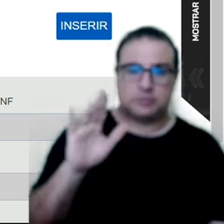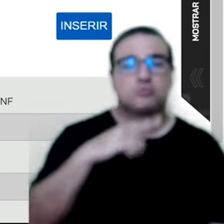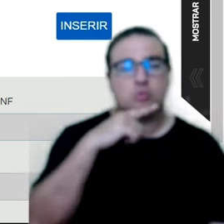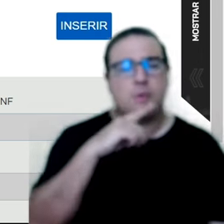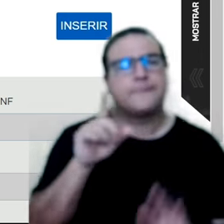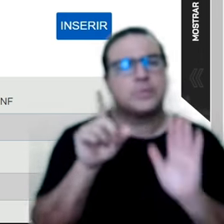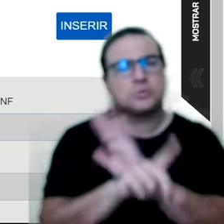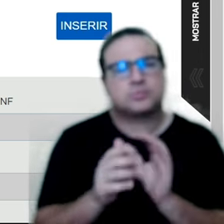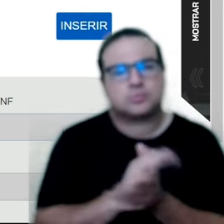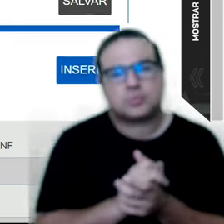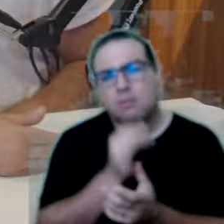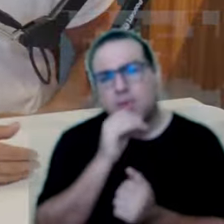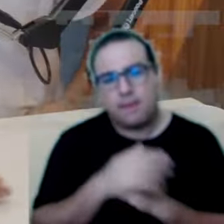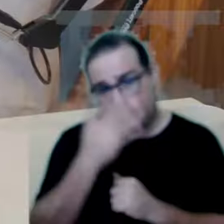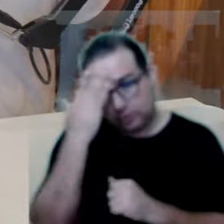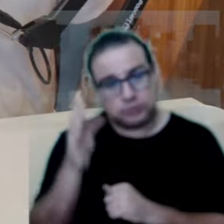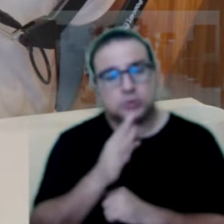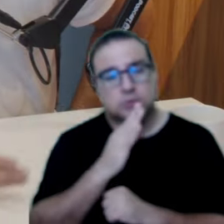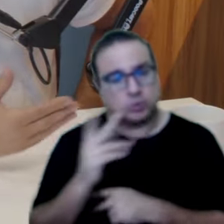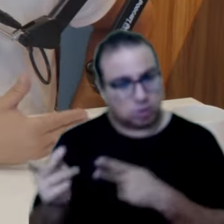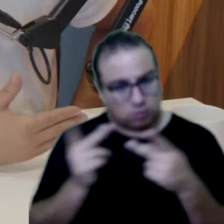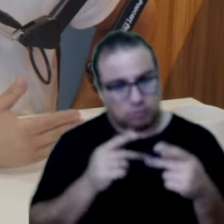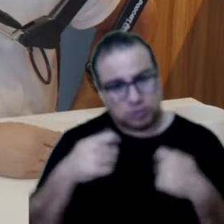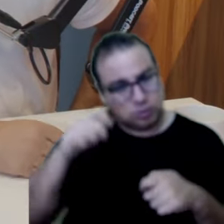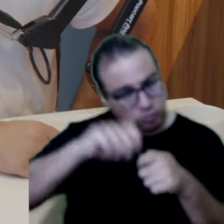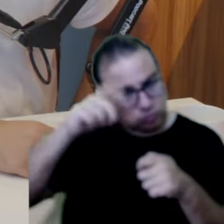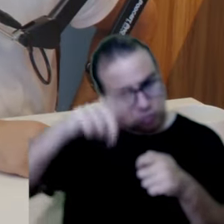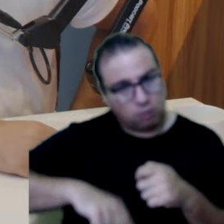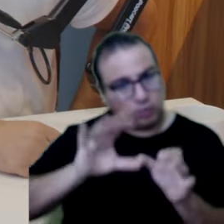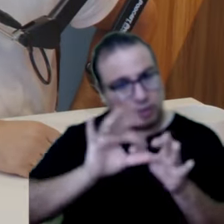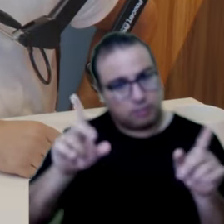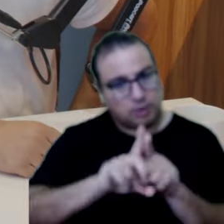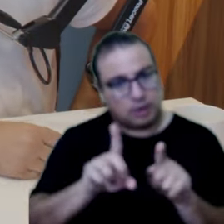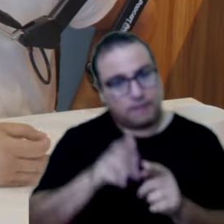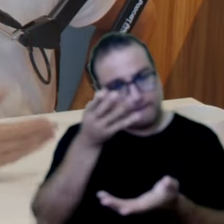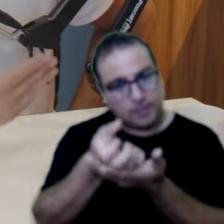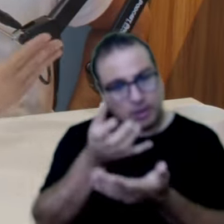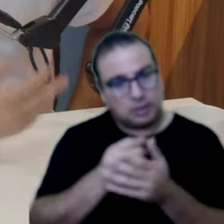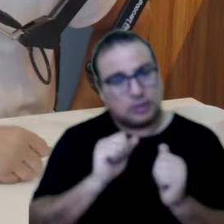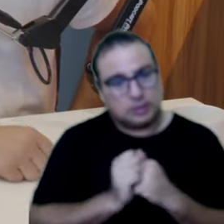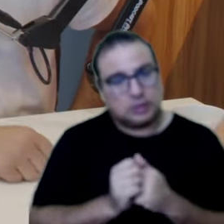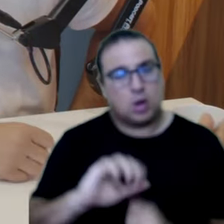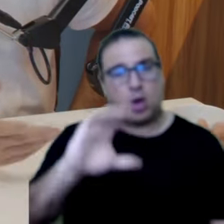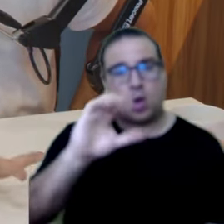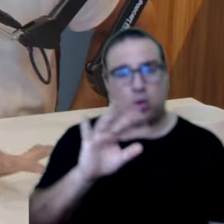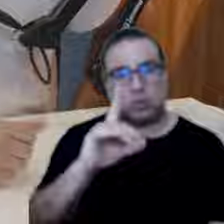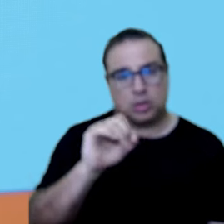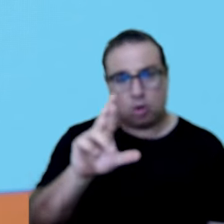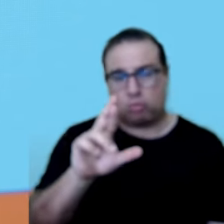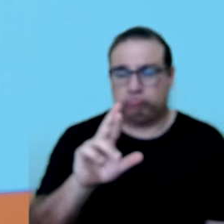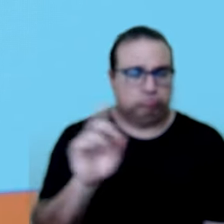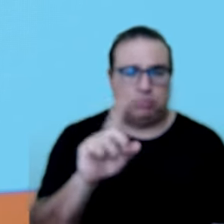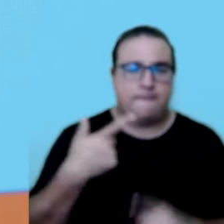dúvida agora caso o computador já seja um convidado precisa preencher a autorização para ele fazer da o XML é